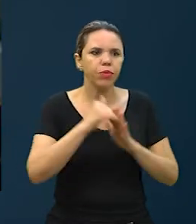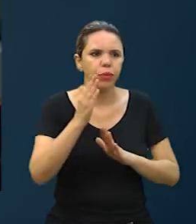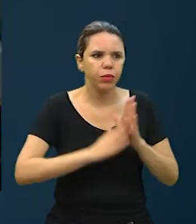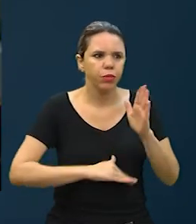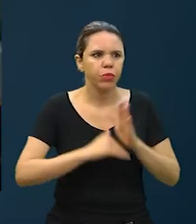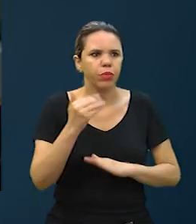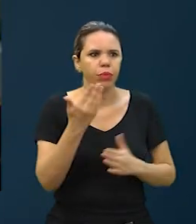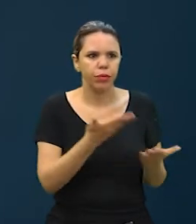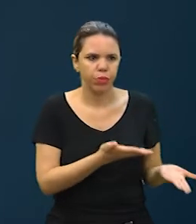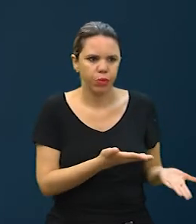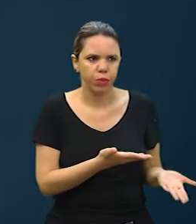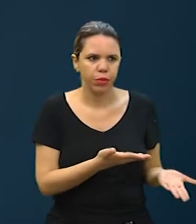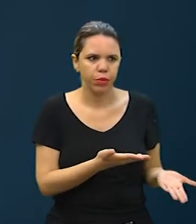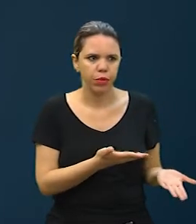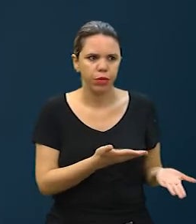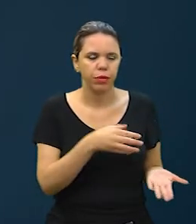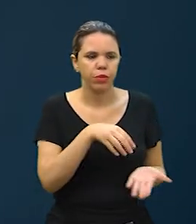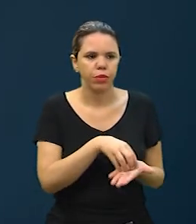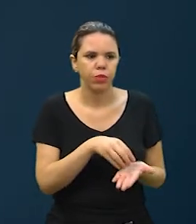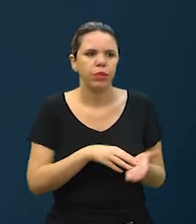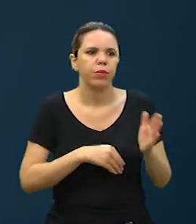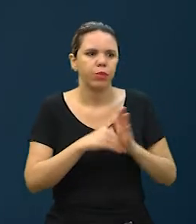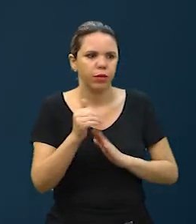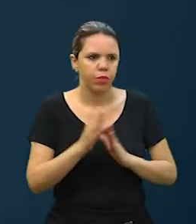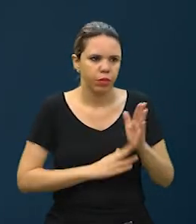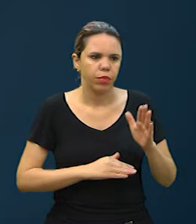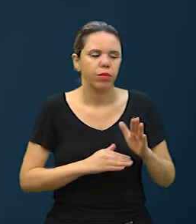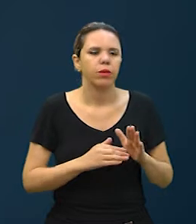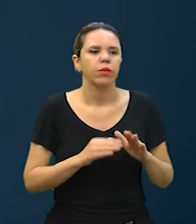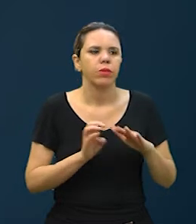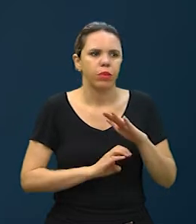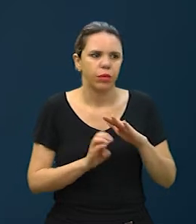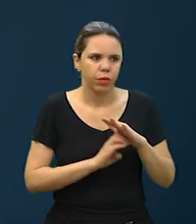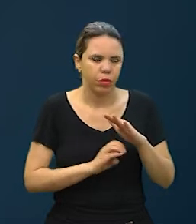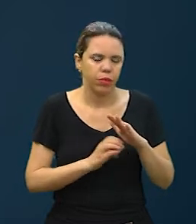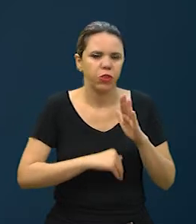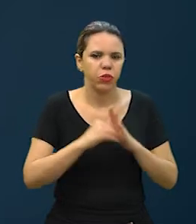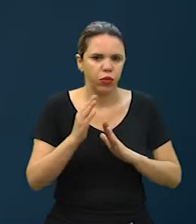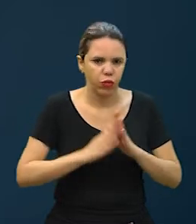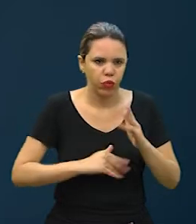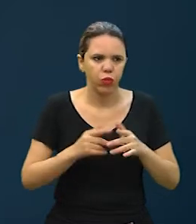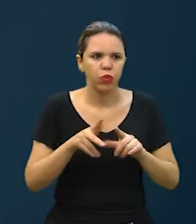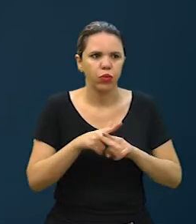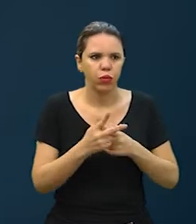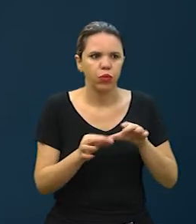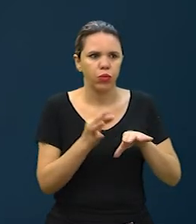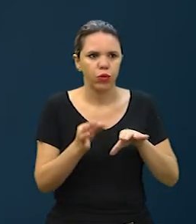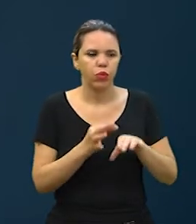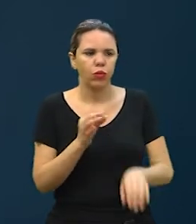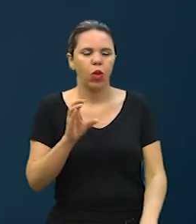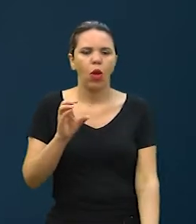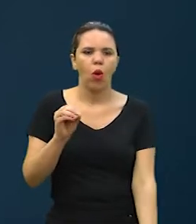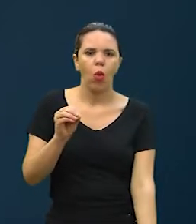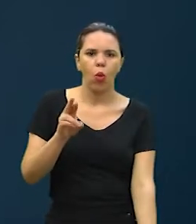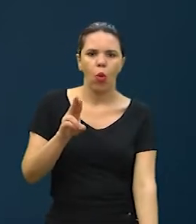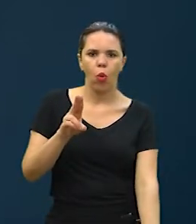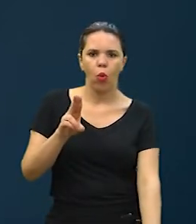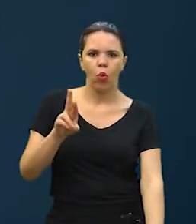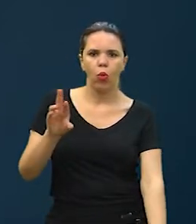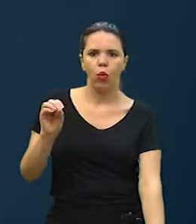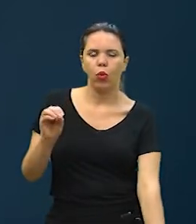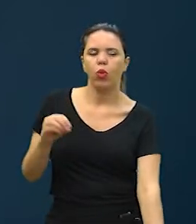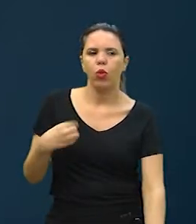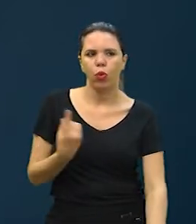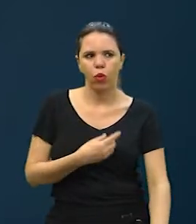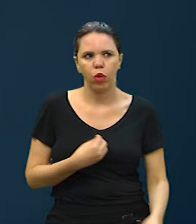nossa tinturaria, que nós somos fornecedores de tingimento para os nossos franqueados. O serviço de tingimento e recuperação de couro